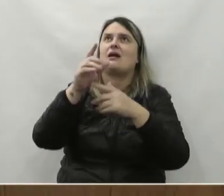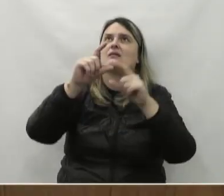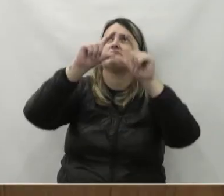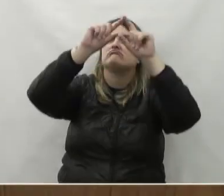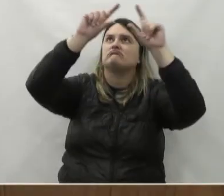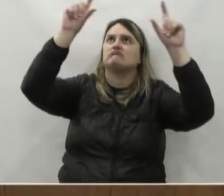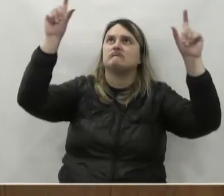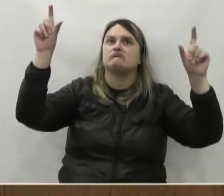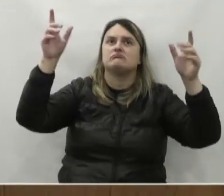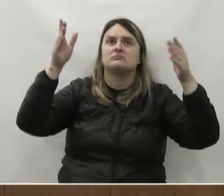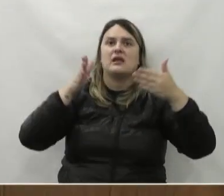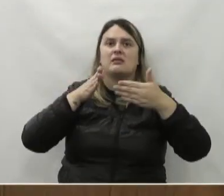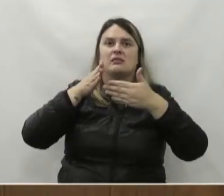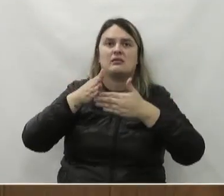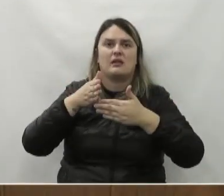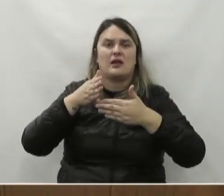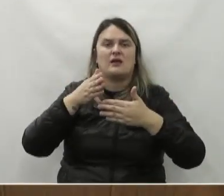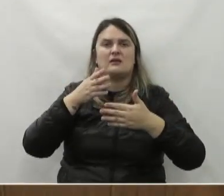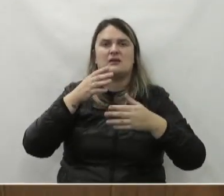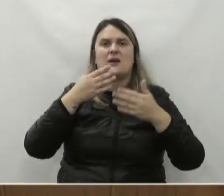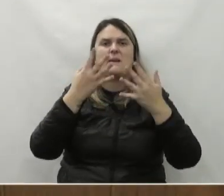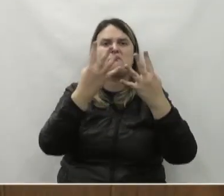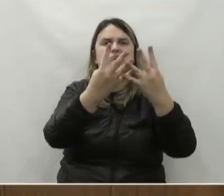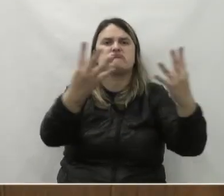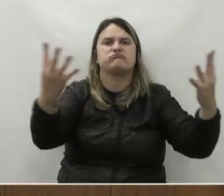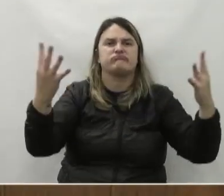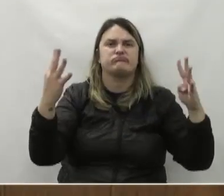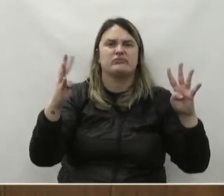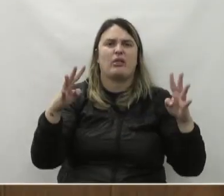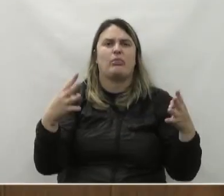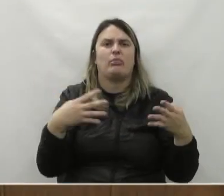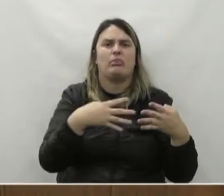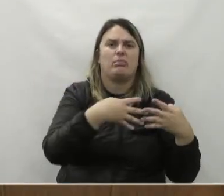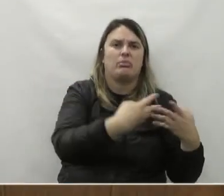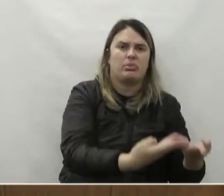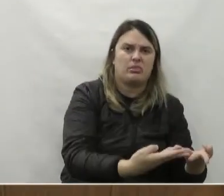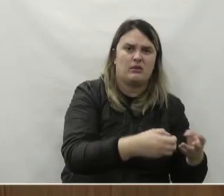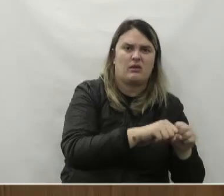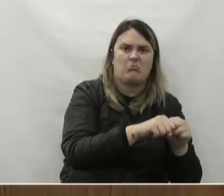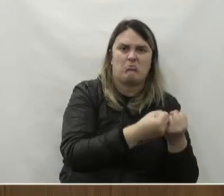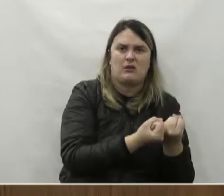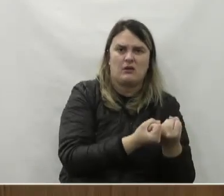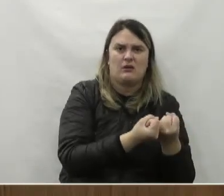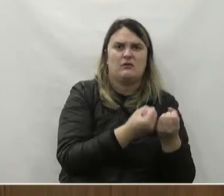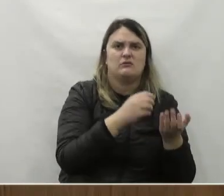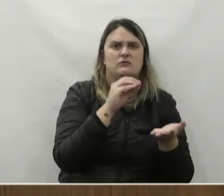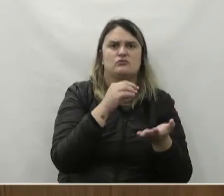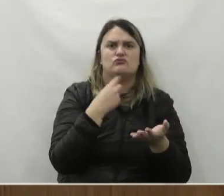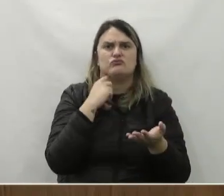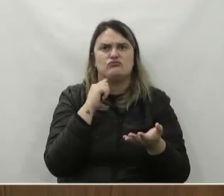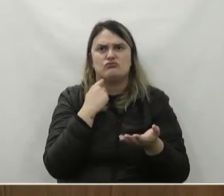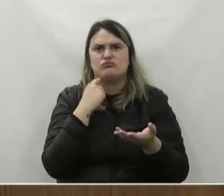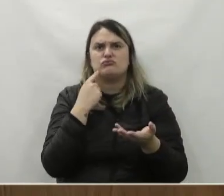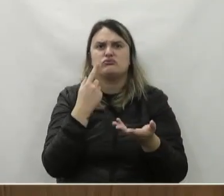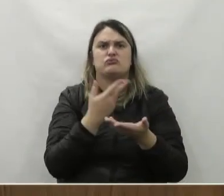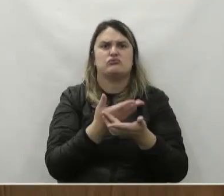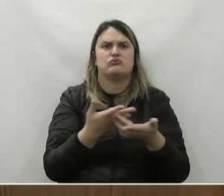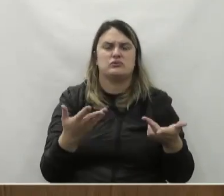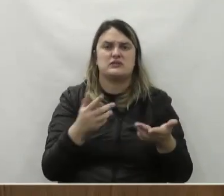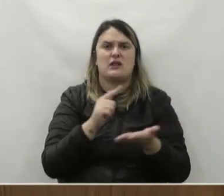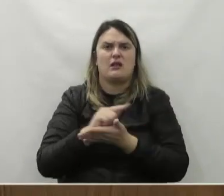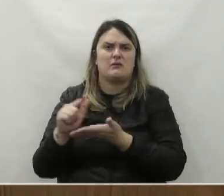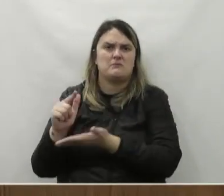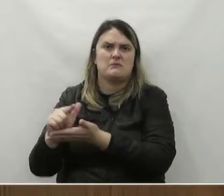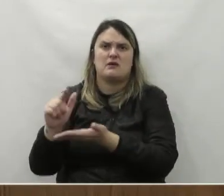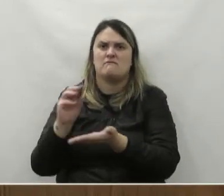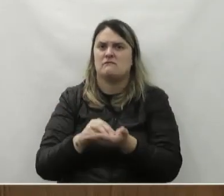bem como a precariedade dos muros e a necessidade de intervenções na parte estética e de limpeza da área